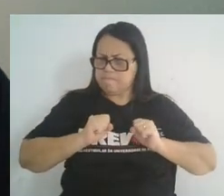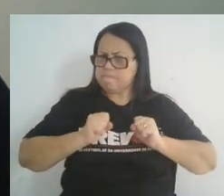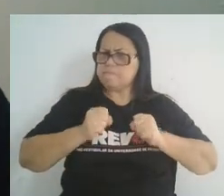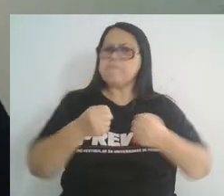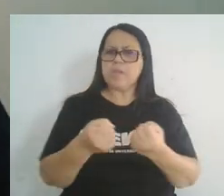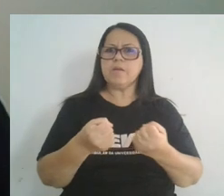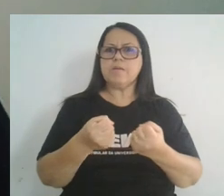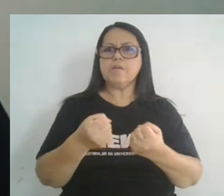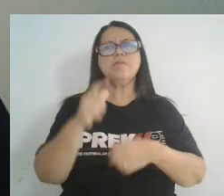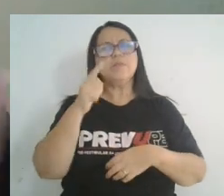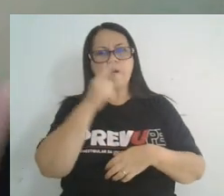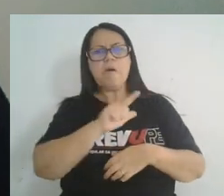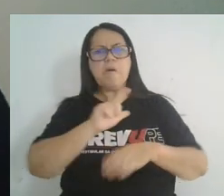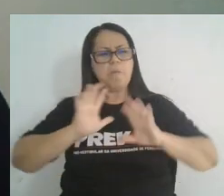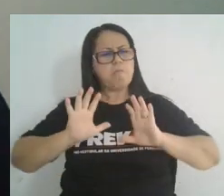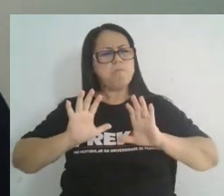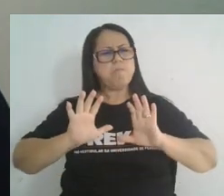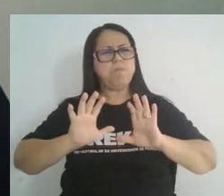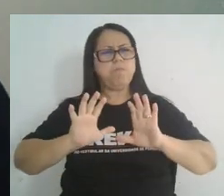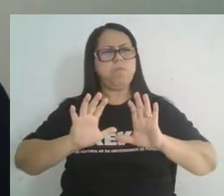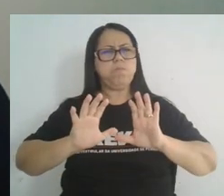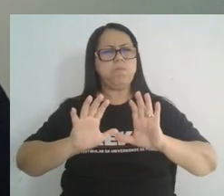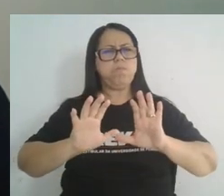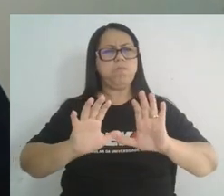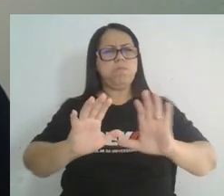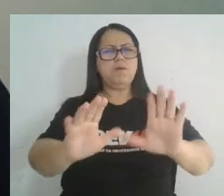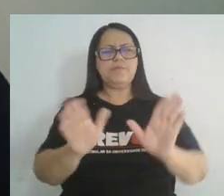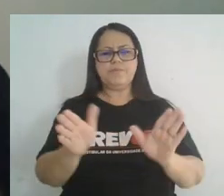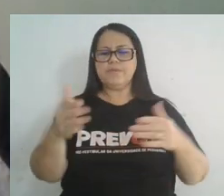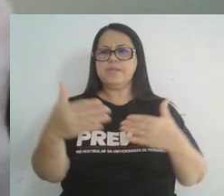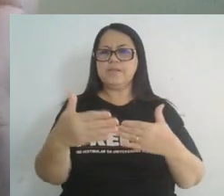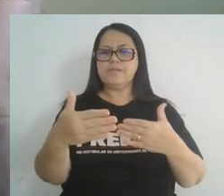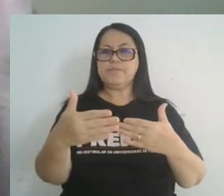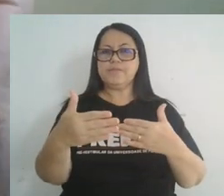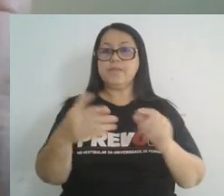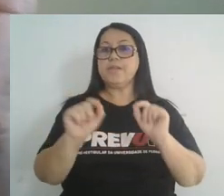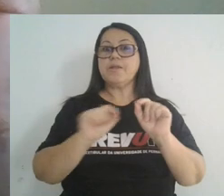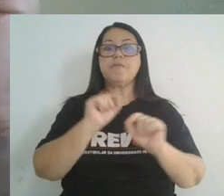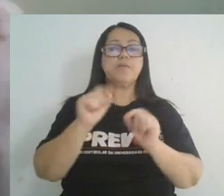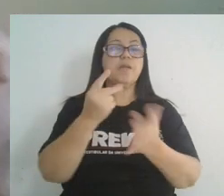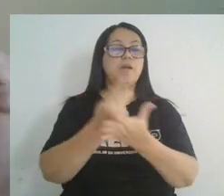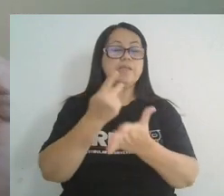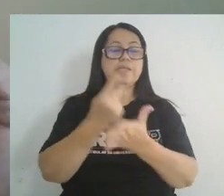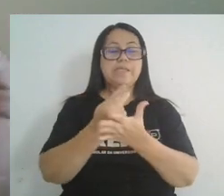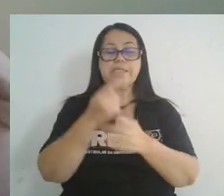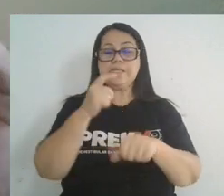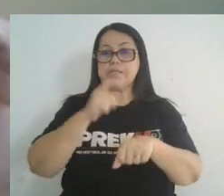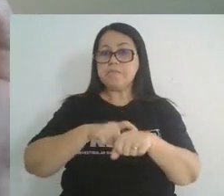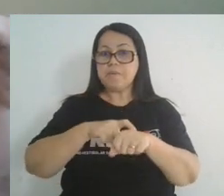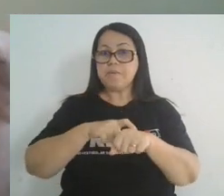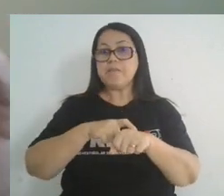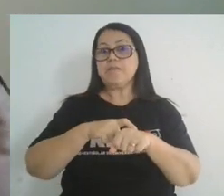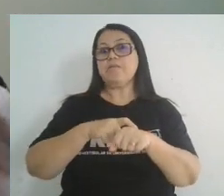grande, você vai conseguir arrastar a caixa. O que é que acontece? Nesse ponto onde a força de